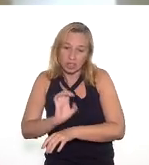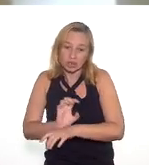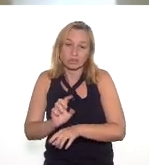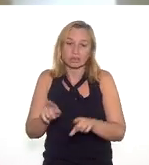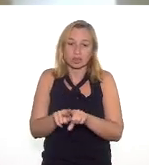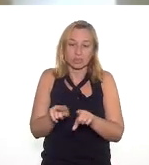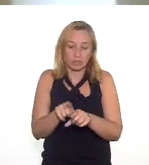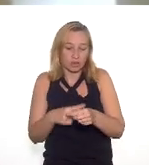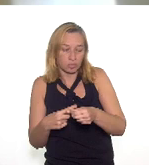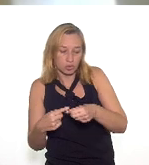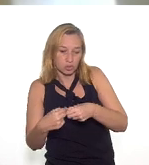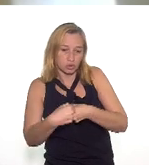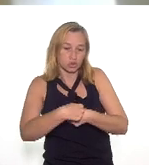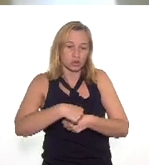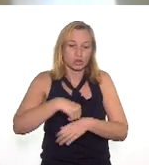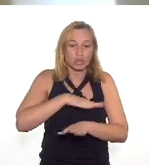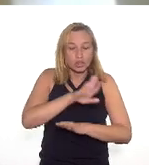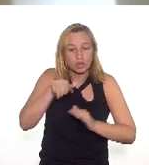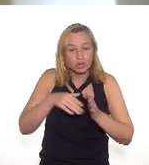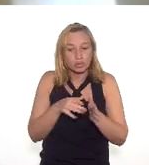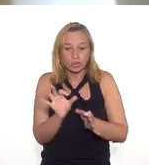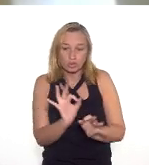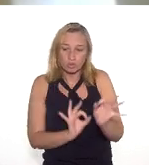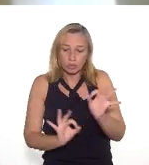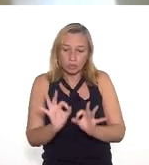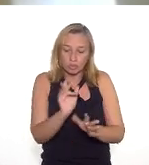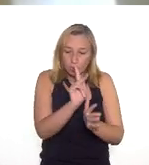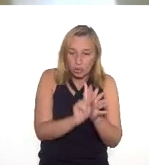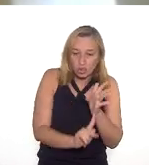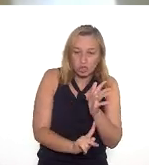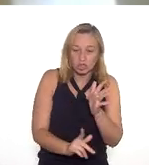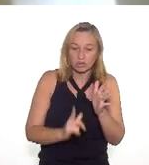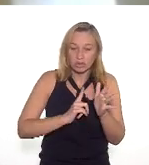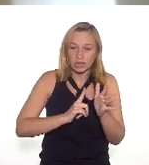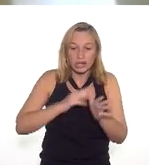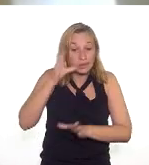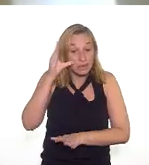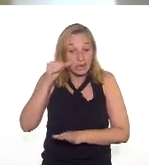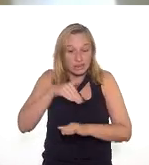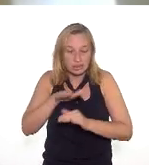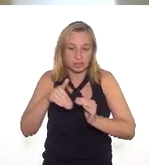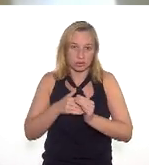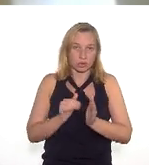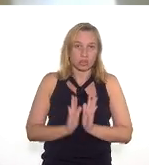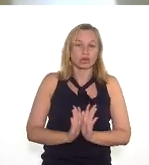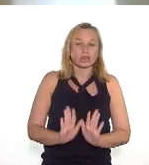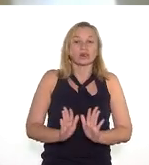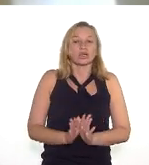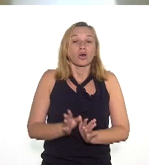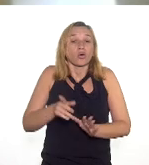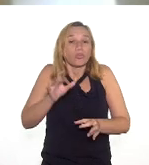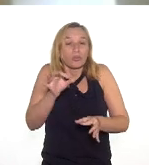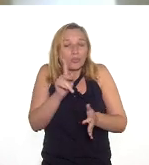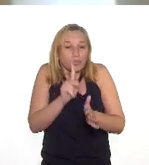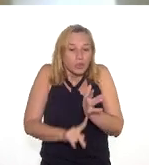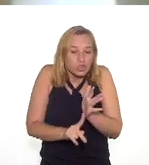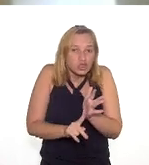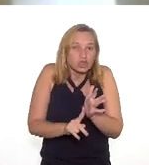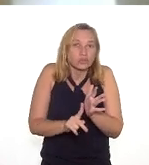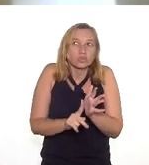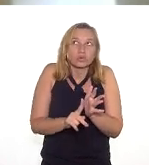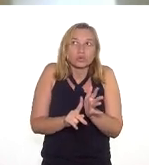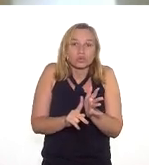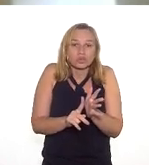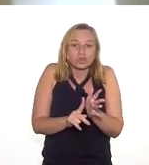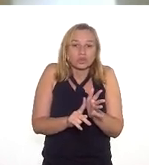de terem projetos que lhes interessassem, né? Ou seja, projetos que fossem